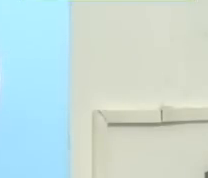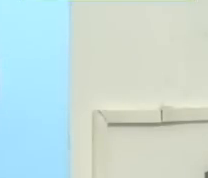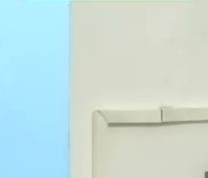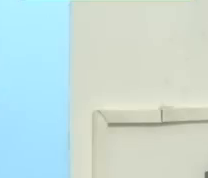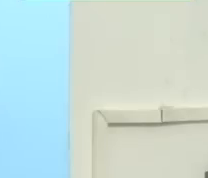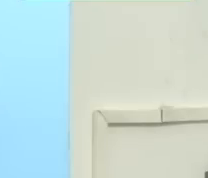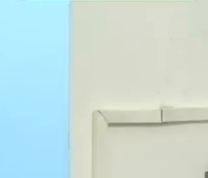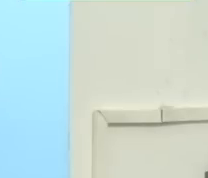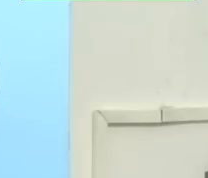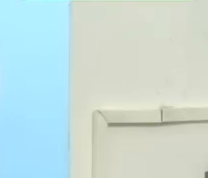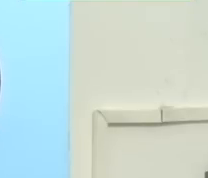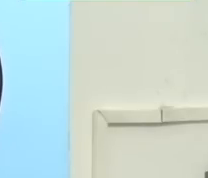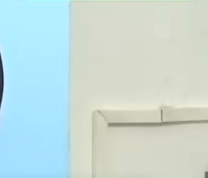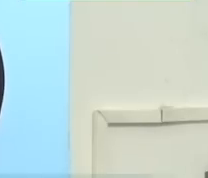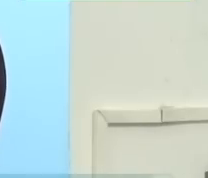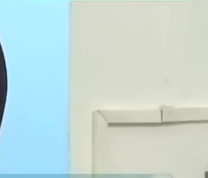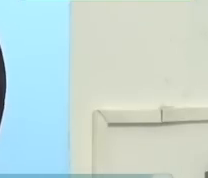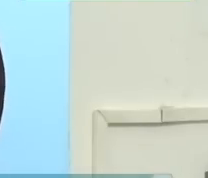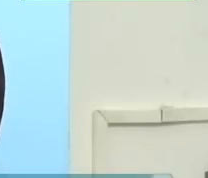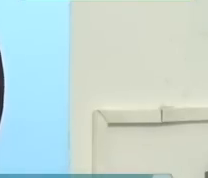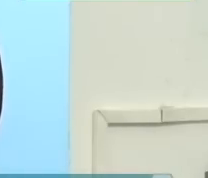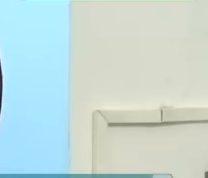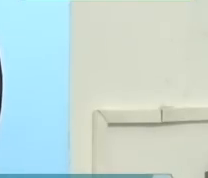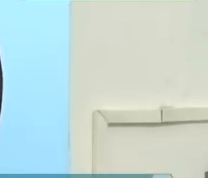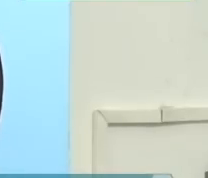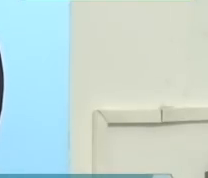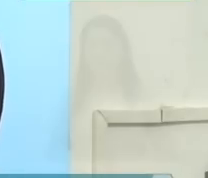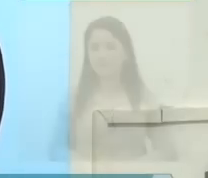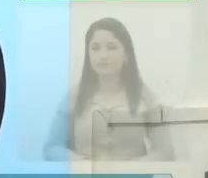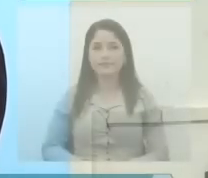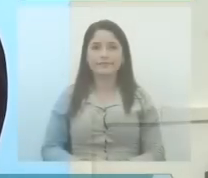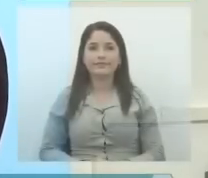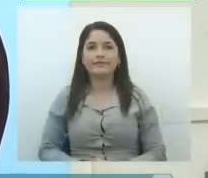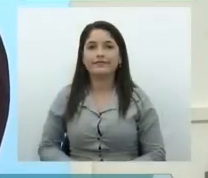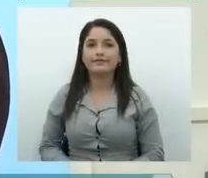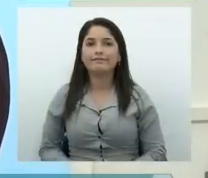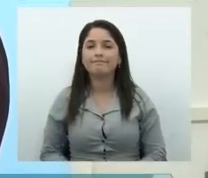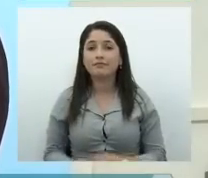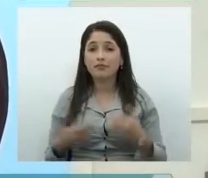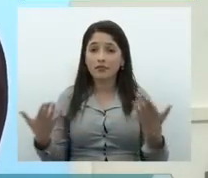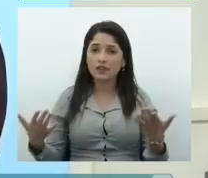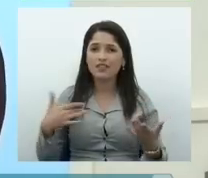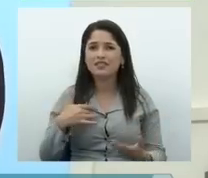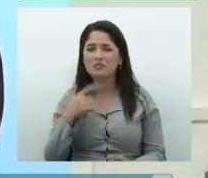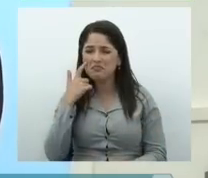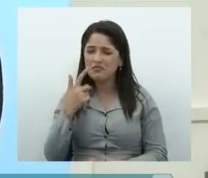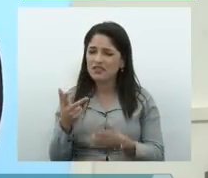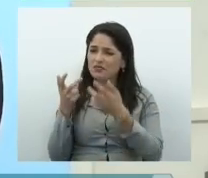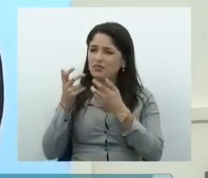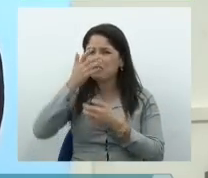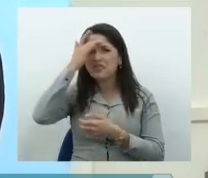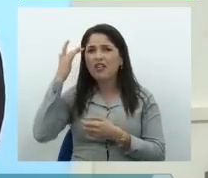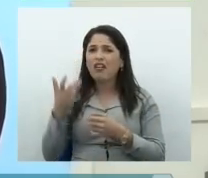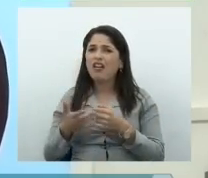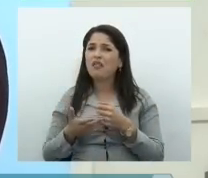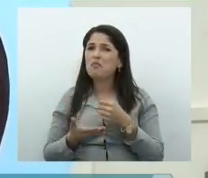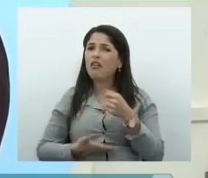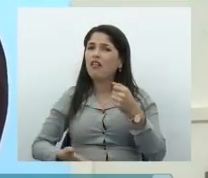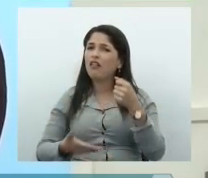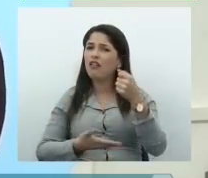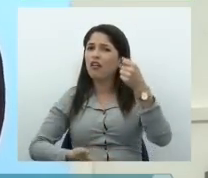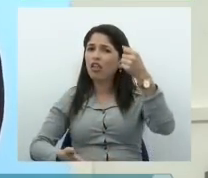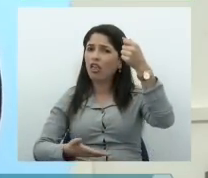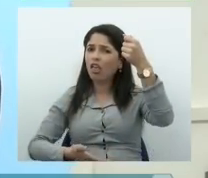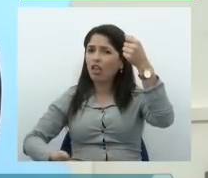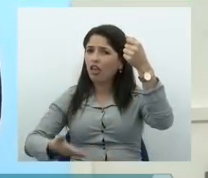Salvo um candidato ou outro, todos os discursos são muito rasos. Pelo que eu percebi, quase ninguém aí tem um projeto, um plano